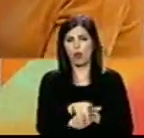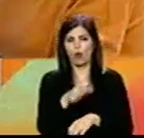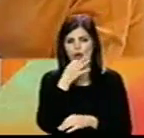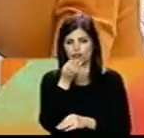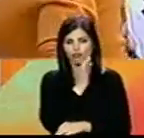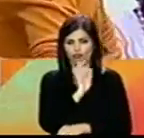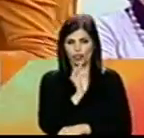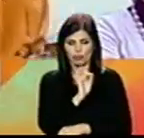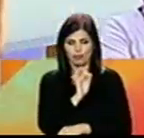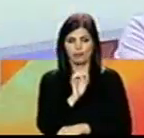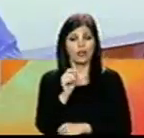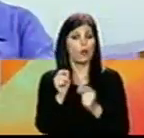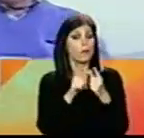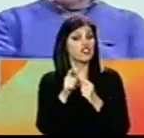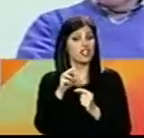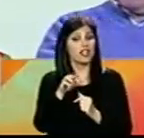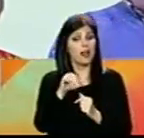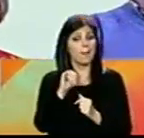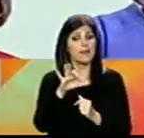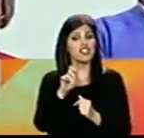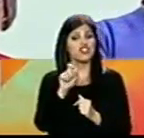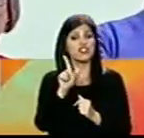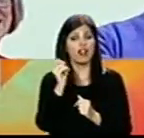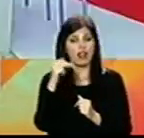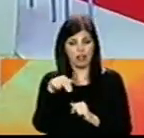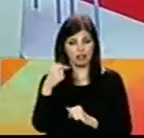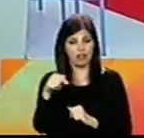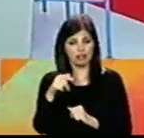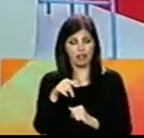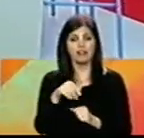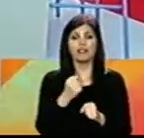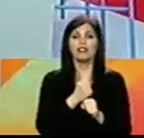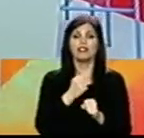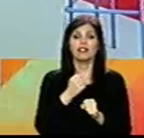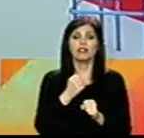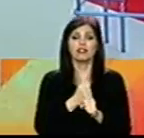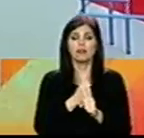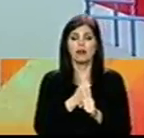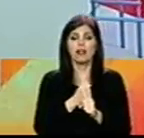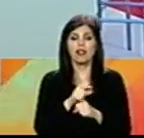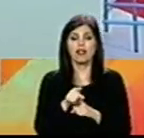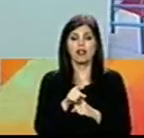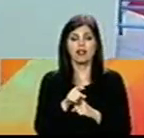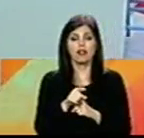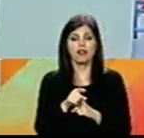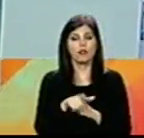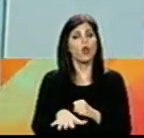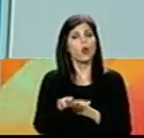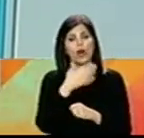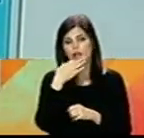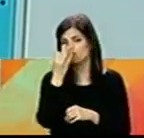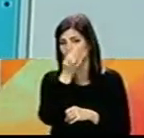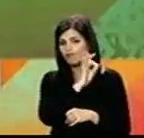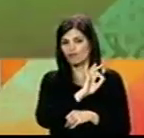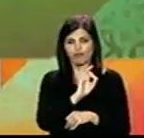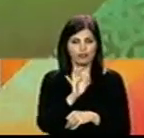estrela Michelin. Tem uma estrela Michelin, trabalha num lugar magnífico que é o Guggenheim. Se nunca visitaram e se não têm assim não é